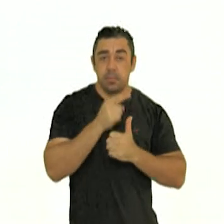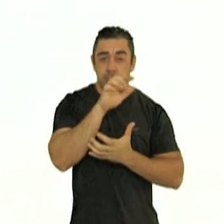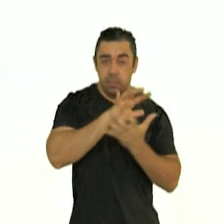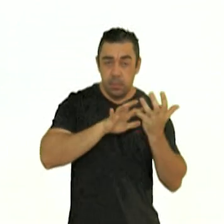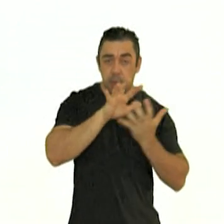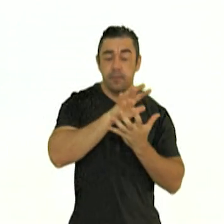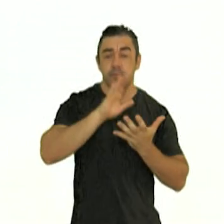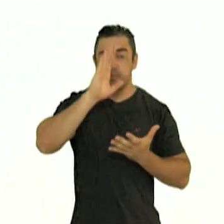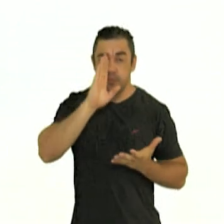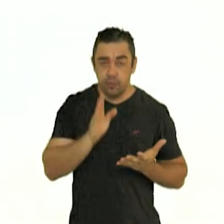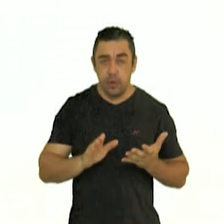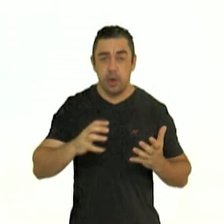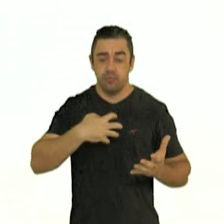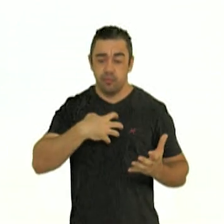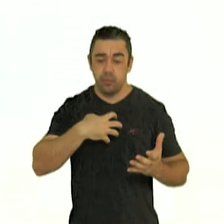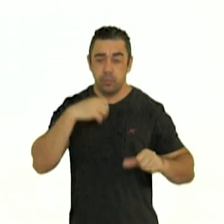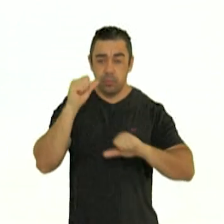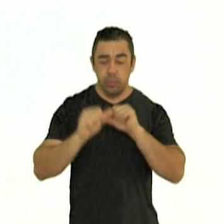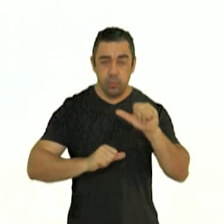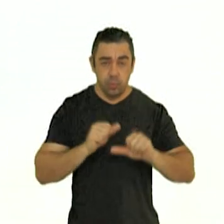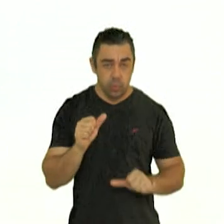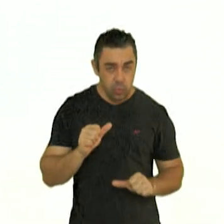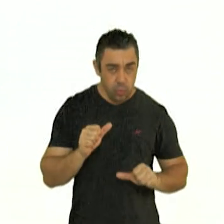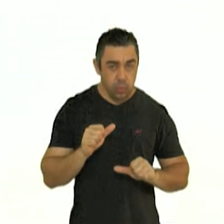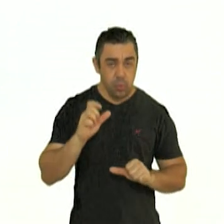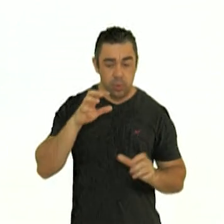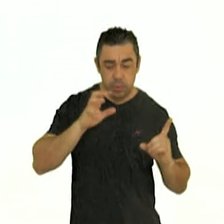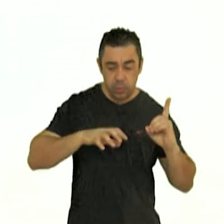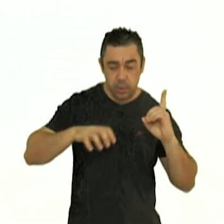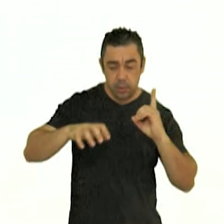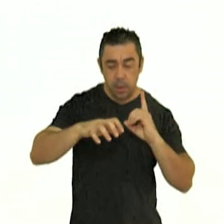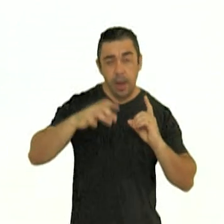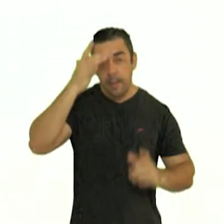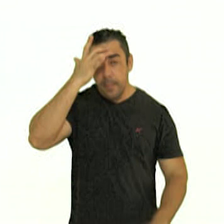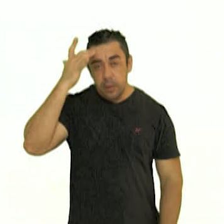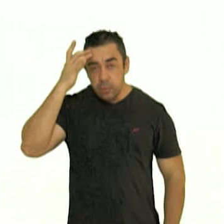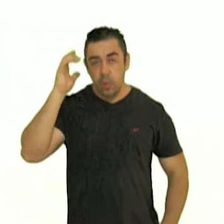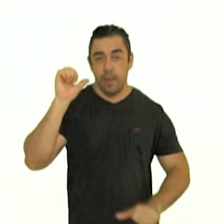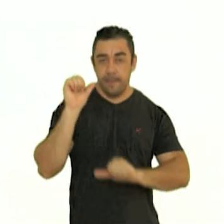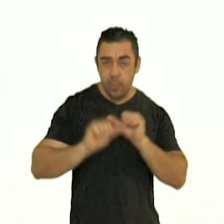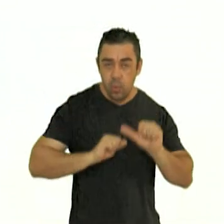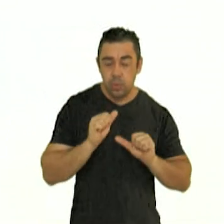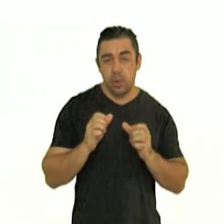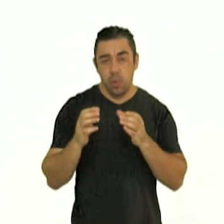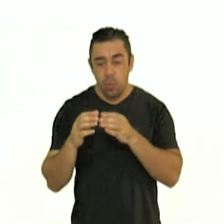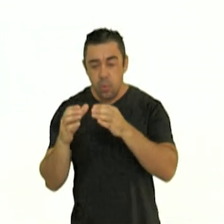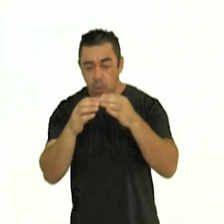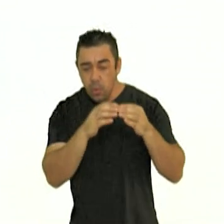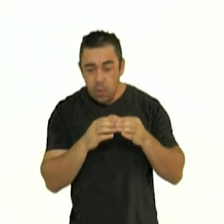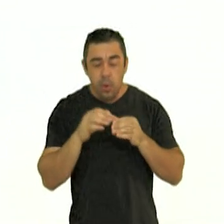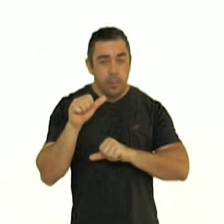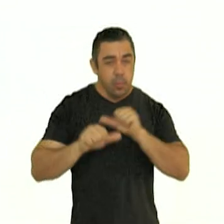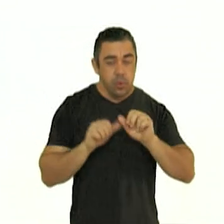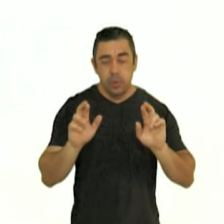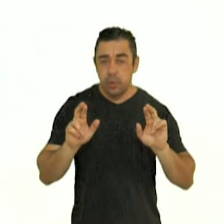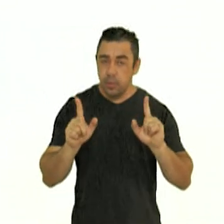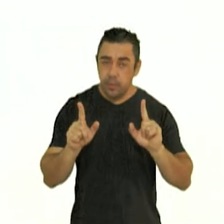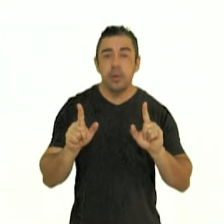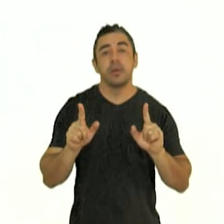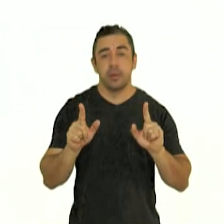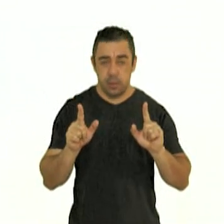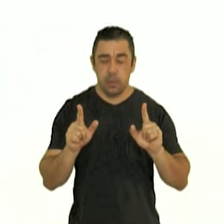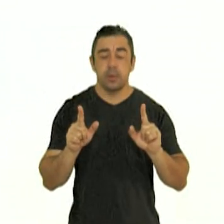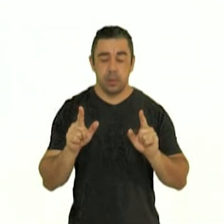outra configuração socioespacial, as pessoas passam a mudar, essas classes sociais passam a ser diferentes. Então,